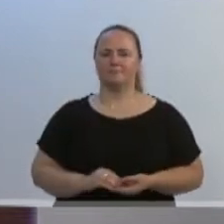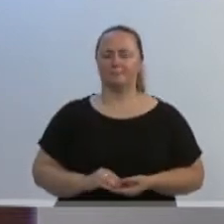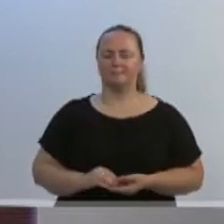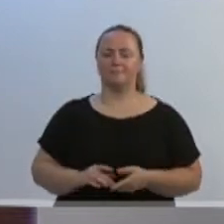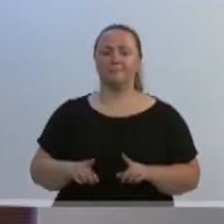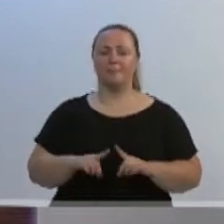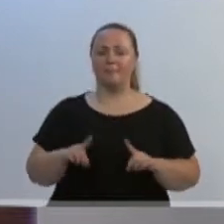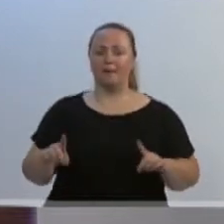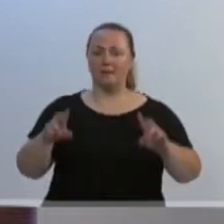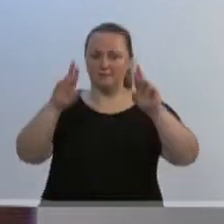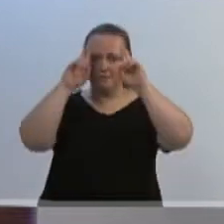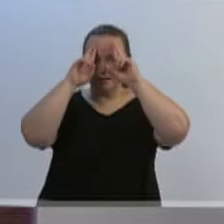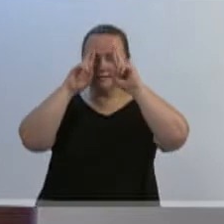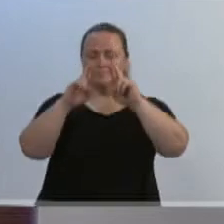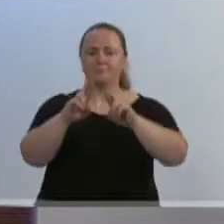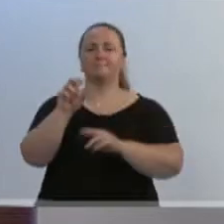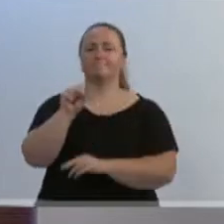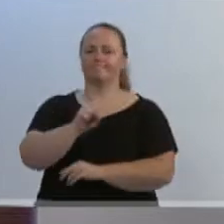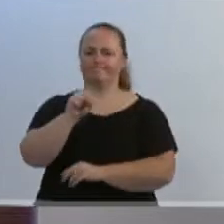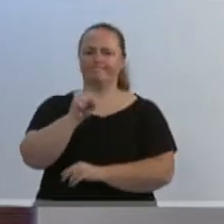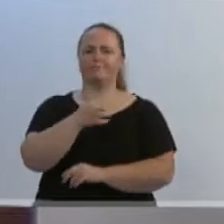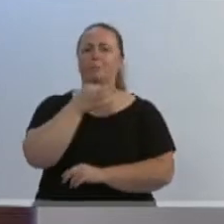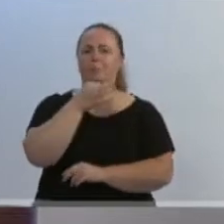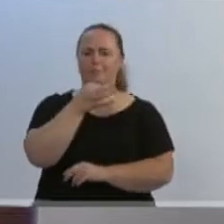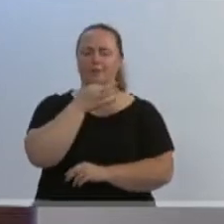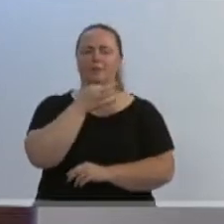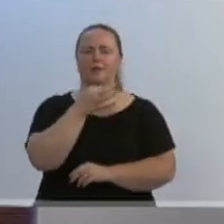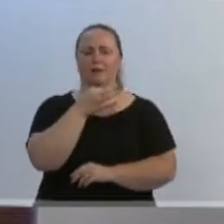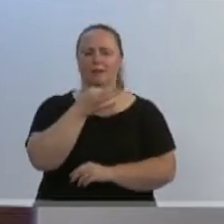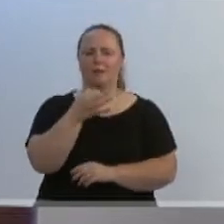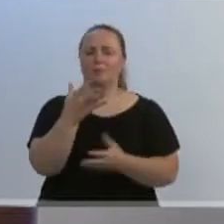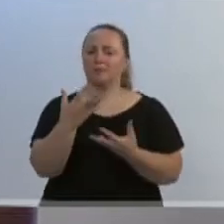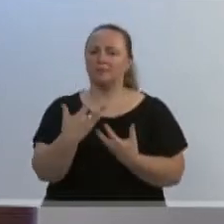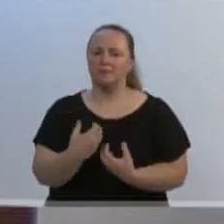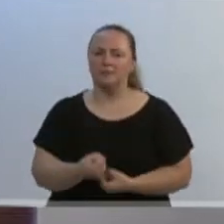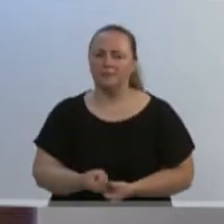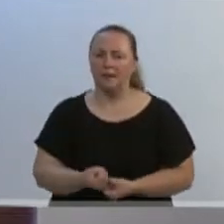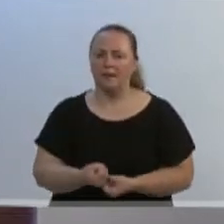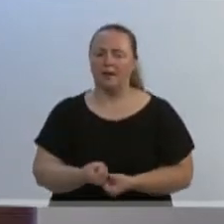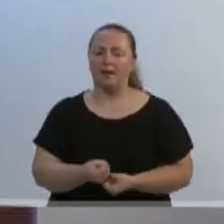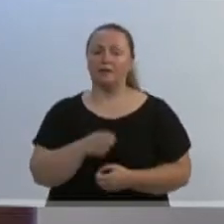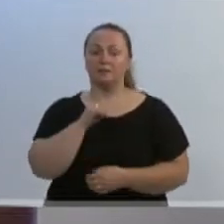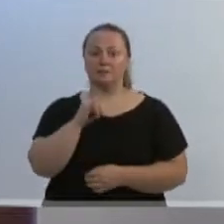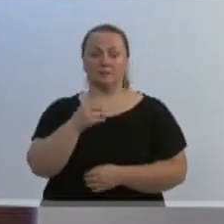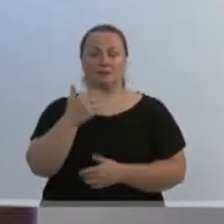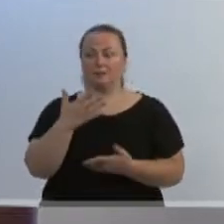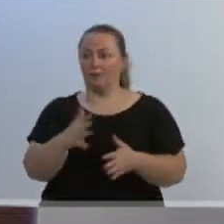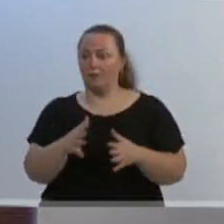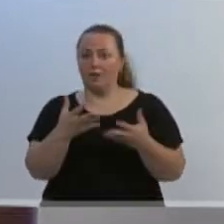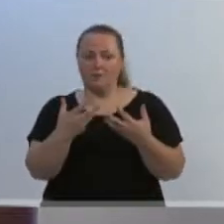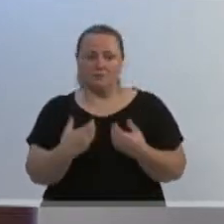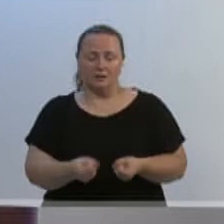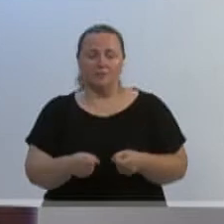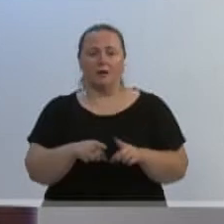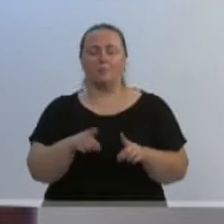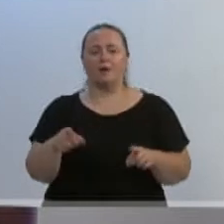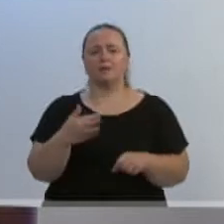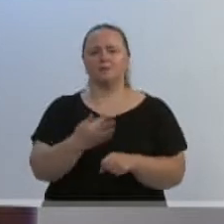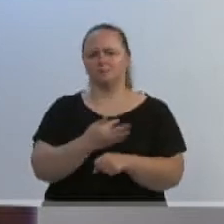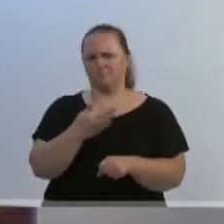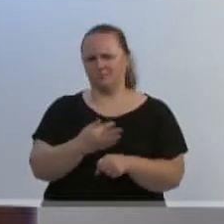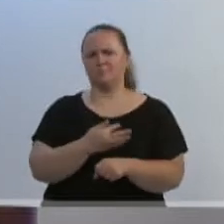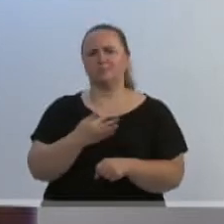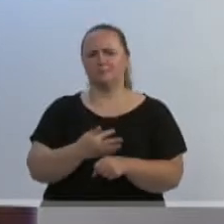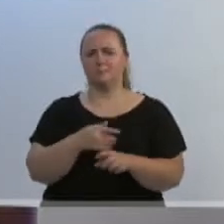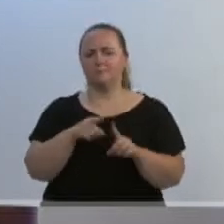devemos respeitar a opinião de cada um, devemos aceitar, se não puder aceitar, tolerar. Agora, eu quero